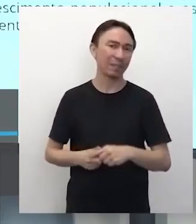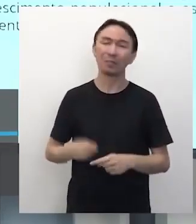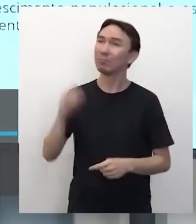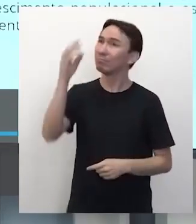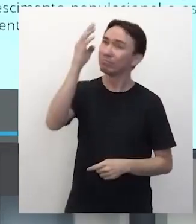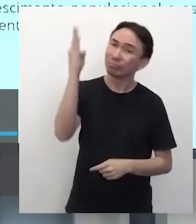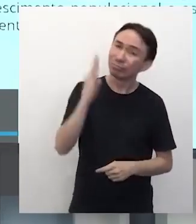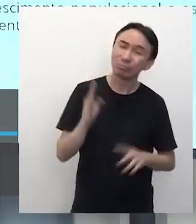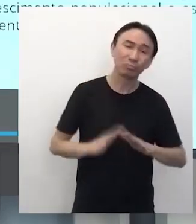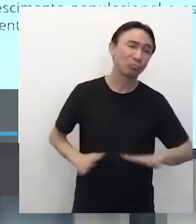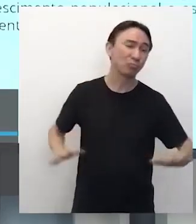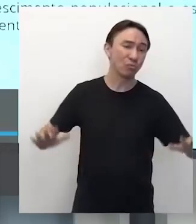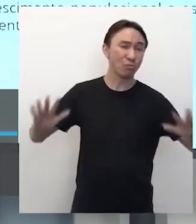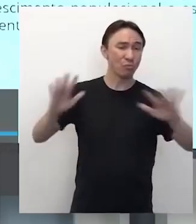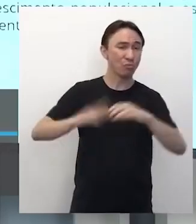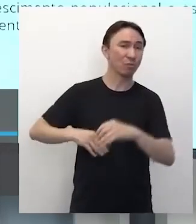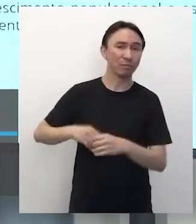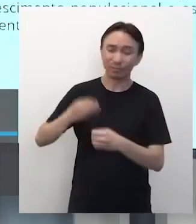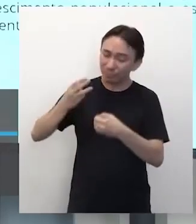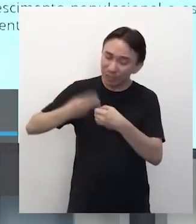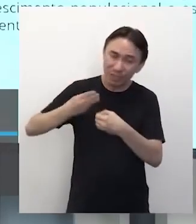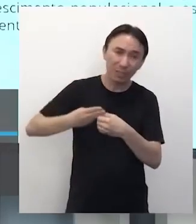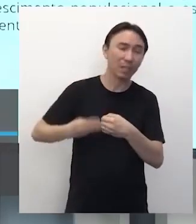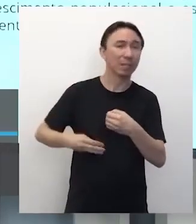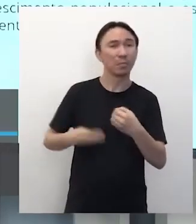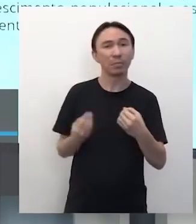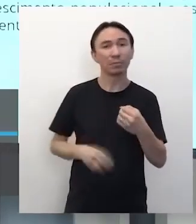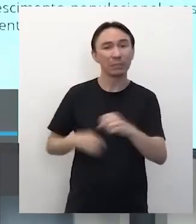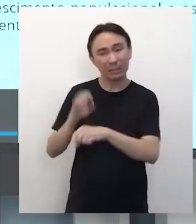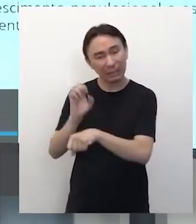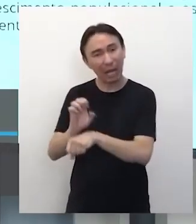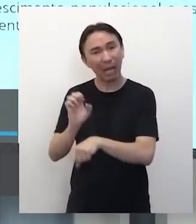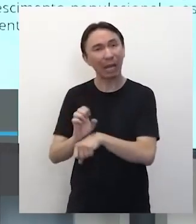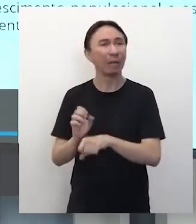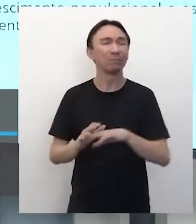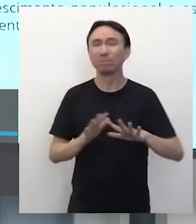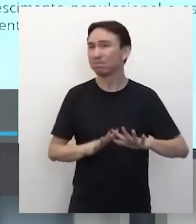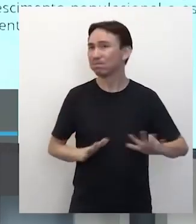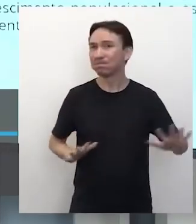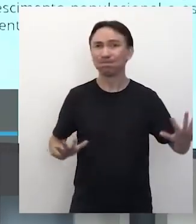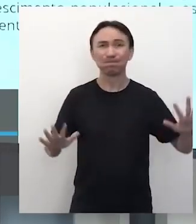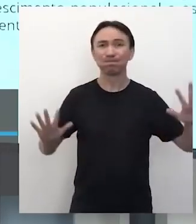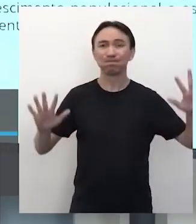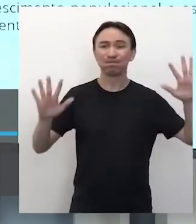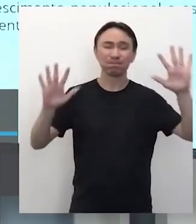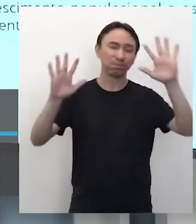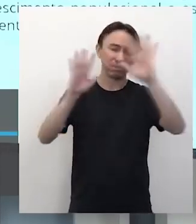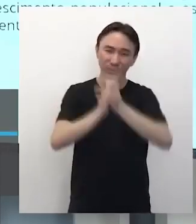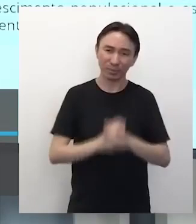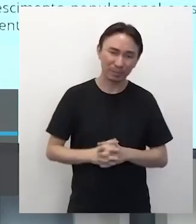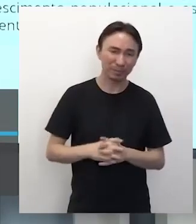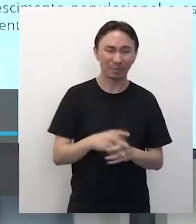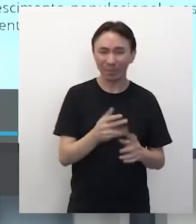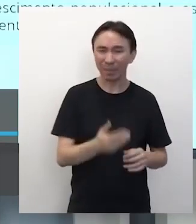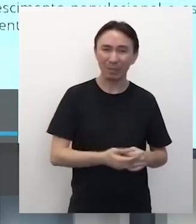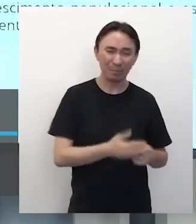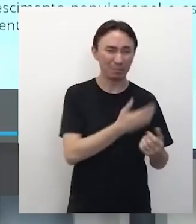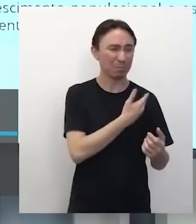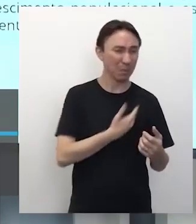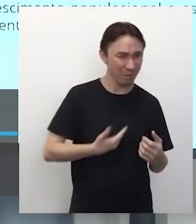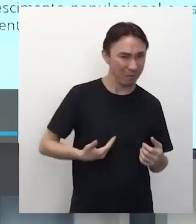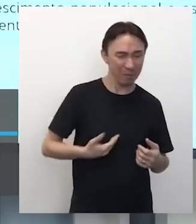si, né, nas instâncias governamentais, está planejando, né, através aí dos números que